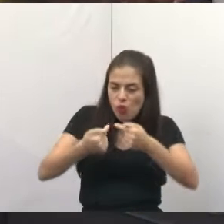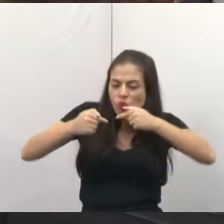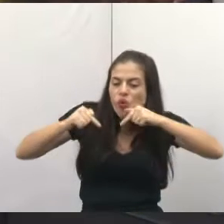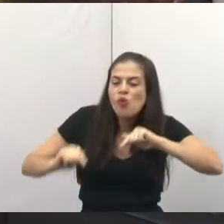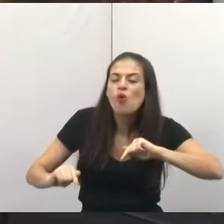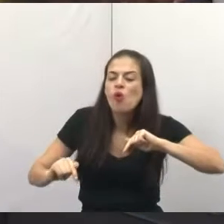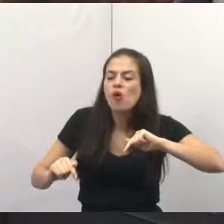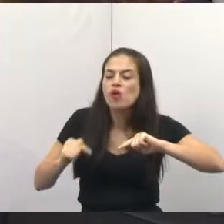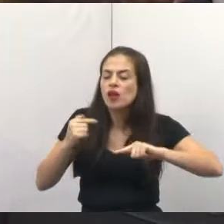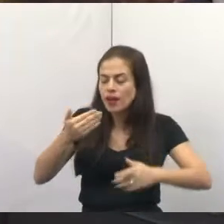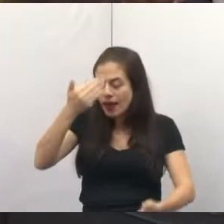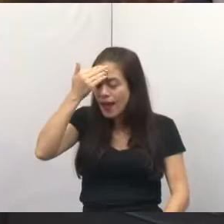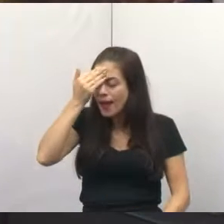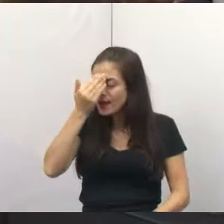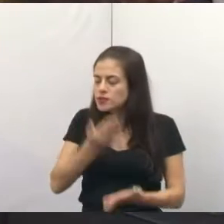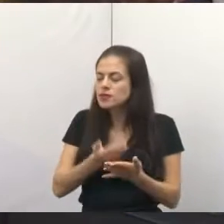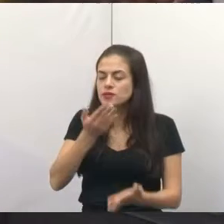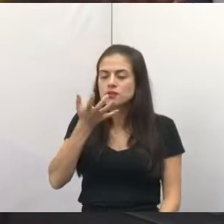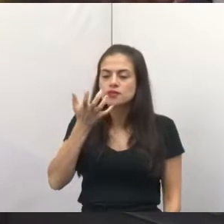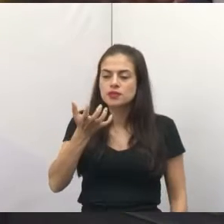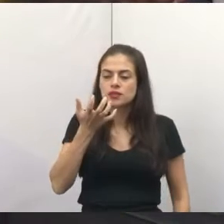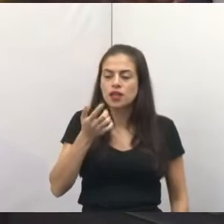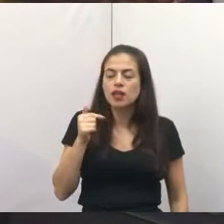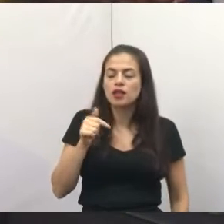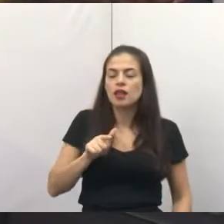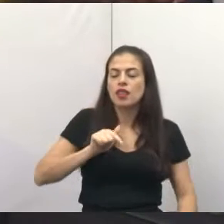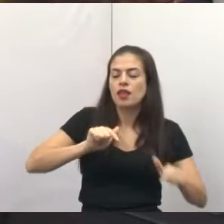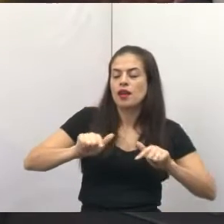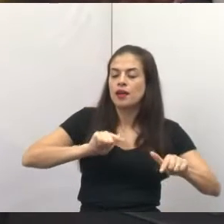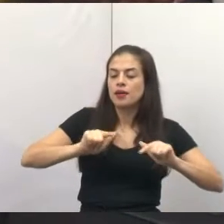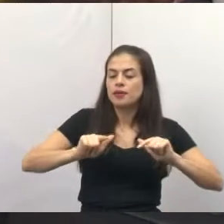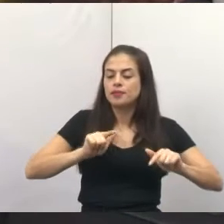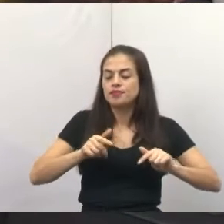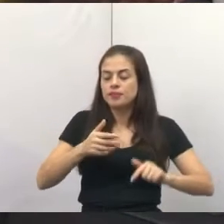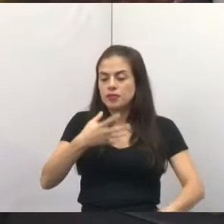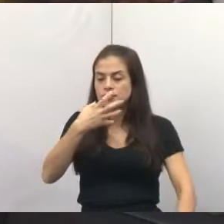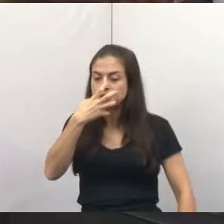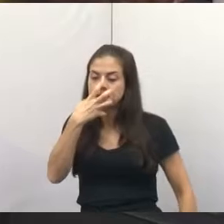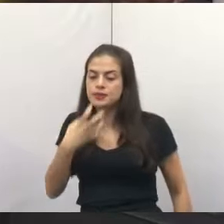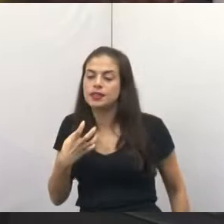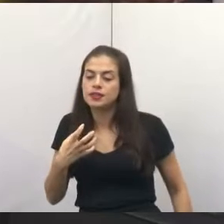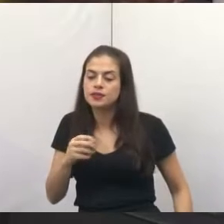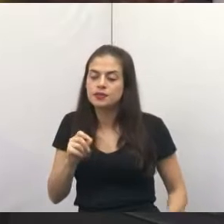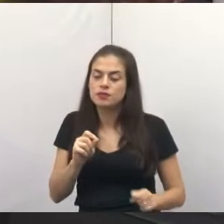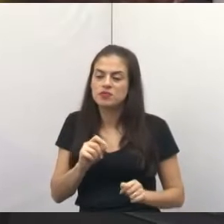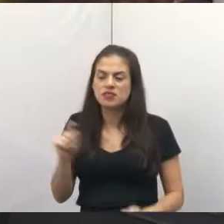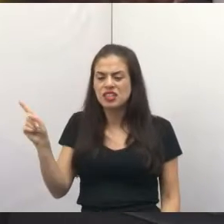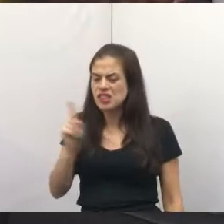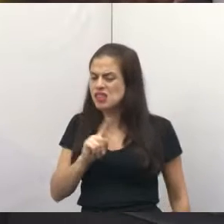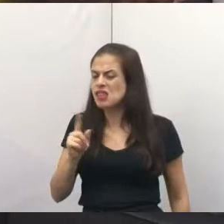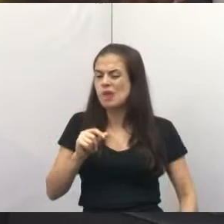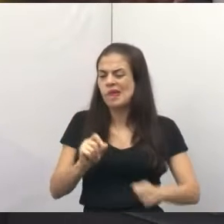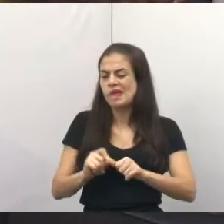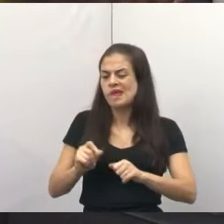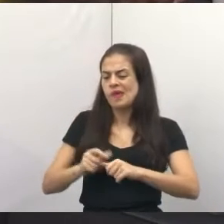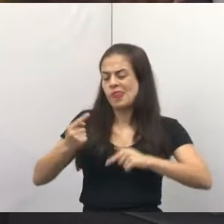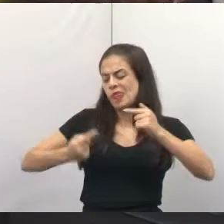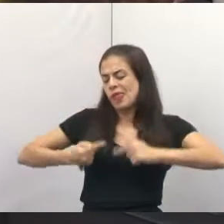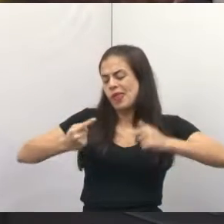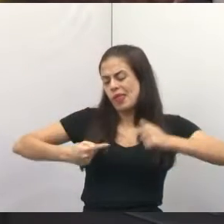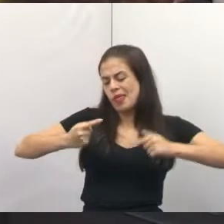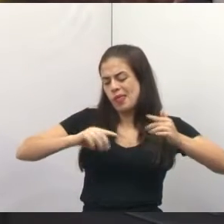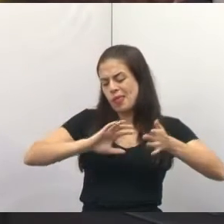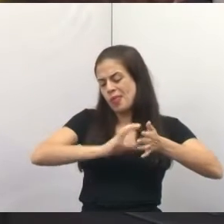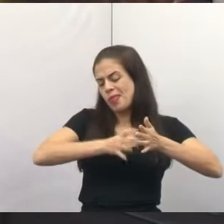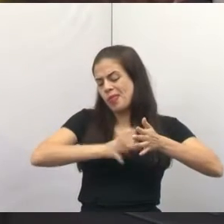que aqui nessa casa se trabalha seriamente, sem ficar, em determinado momento, só fazendo politicagem, vendo partido e etc.